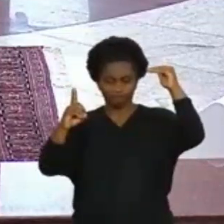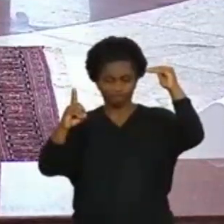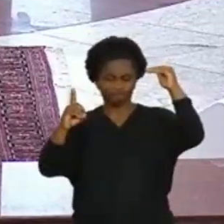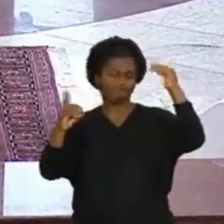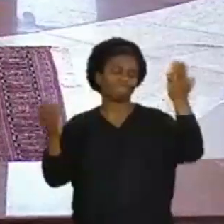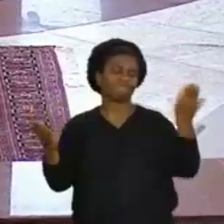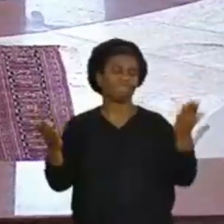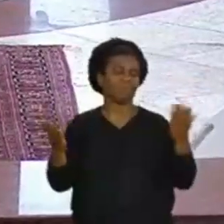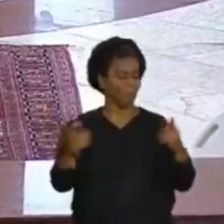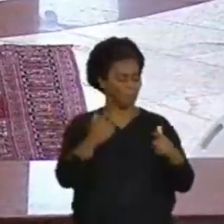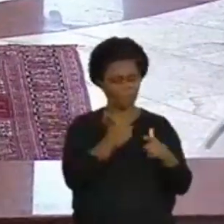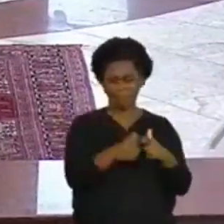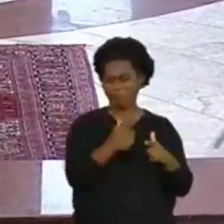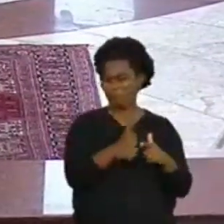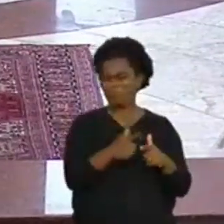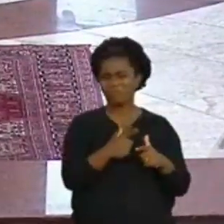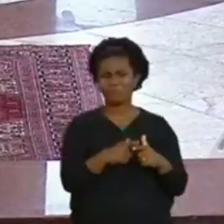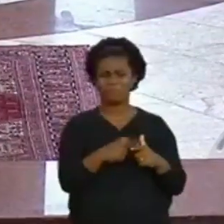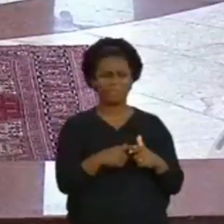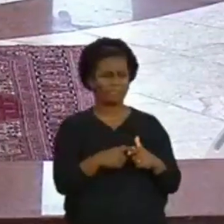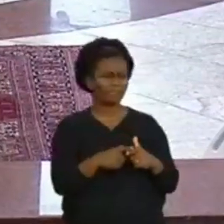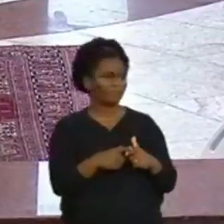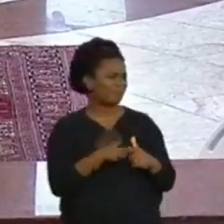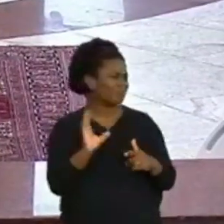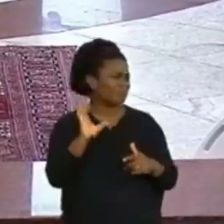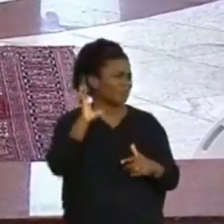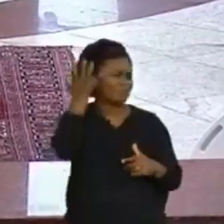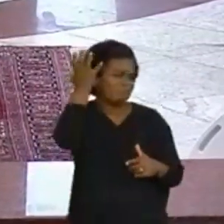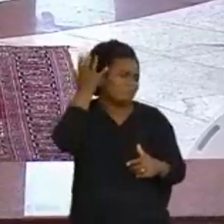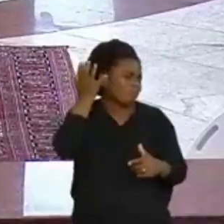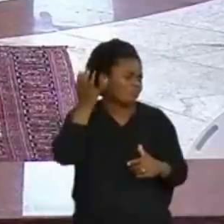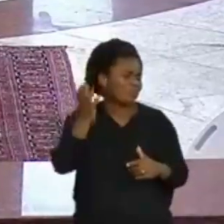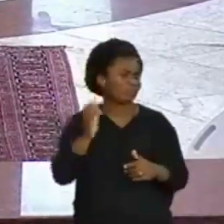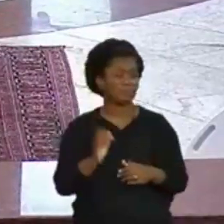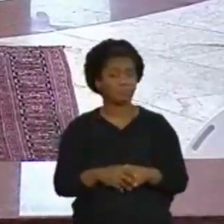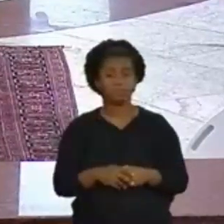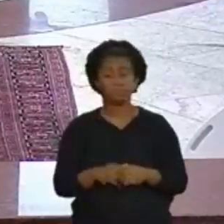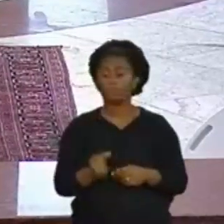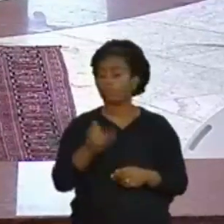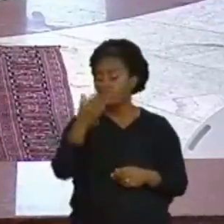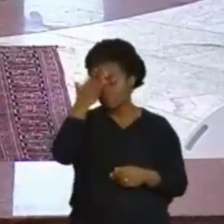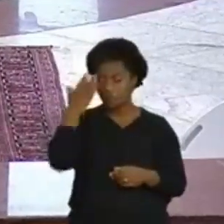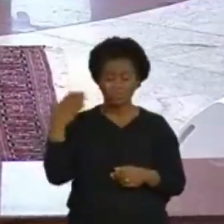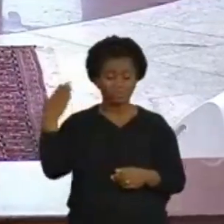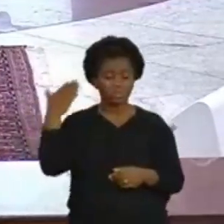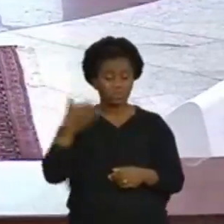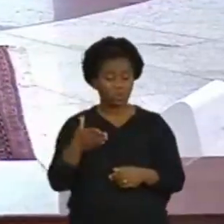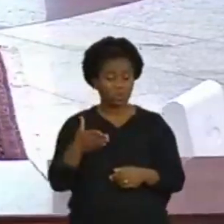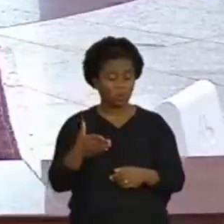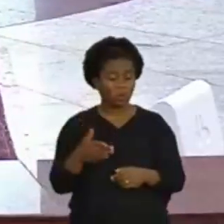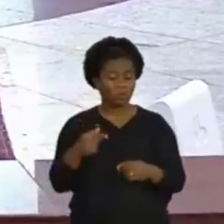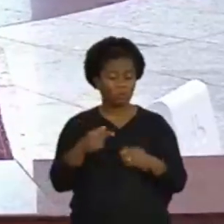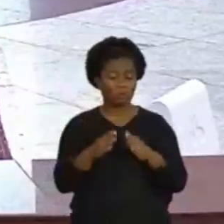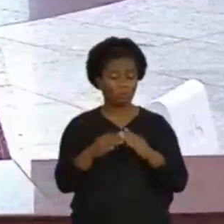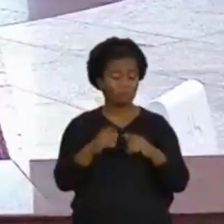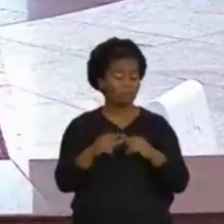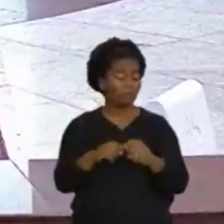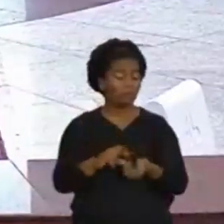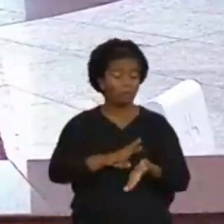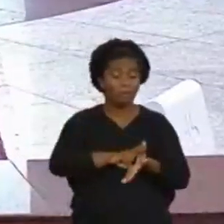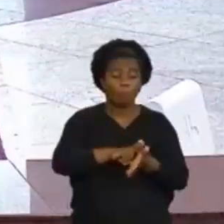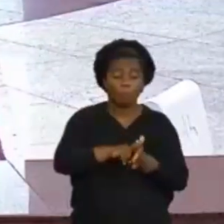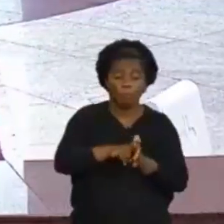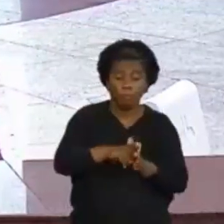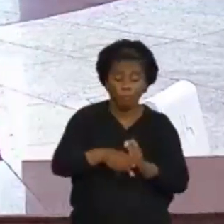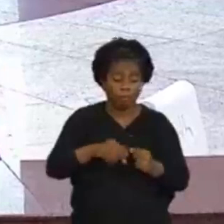Problema por problema, eles vão ser resolvidos. Quantas pessoas chegaram aqui cheias de problemas, os problemas